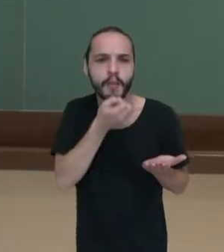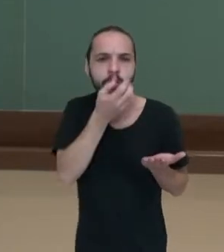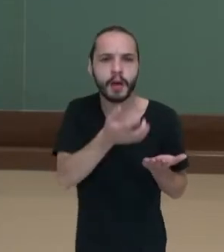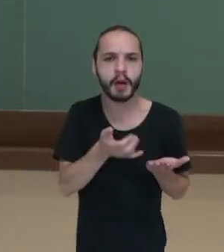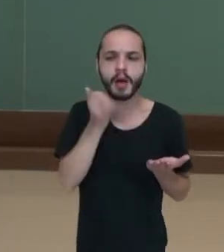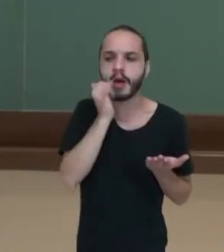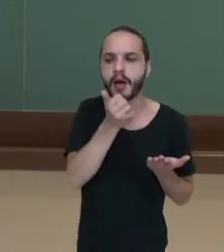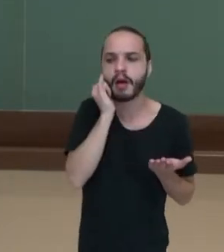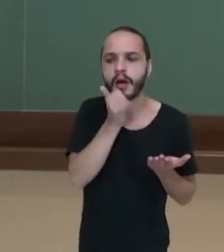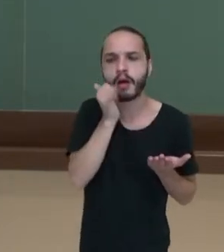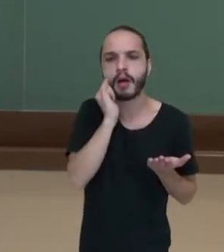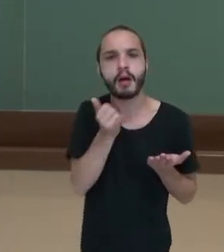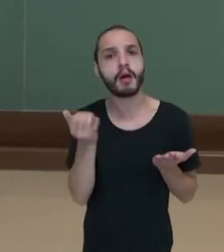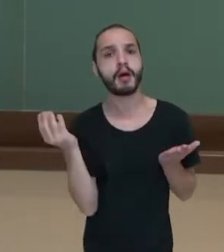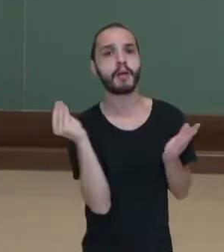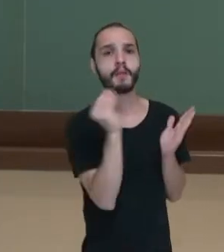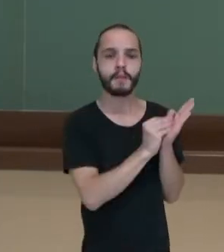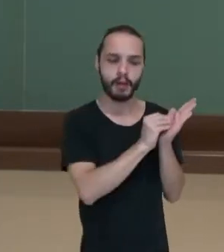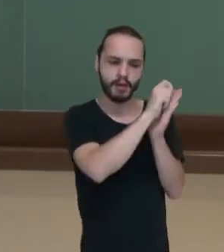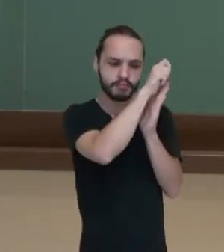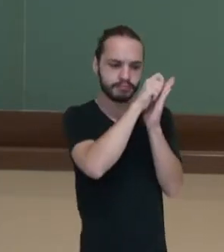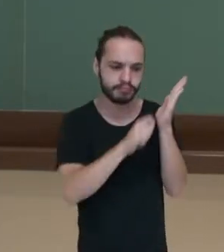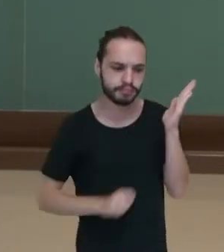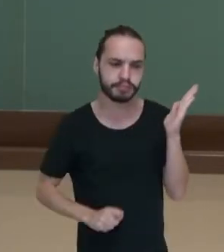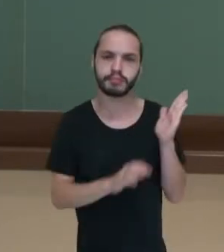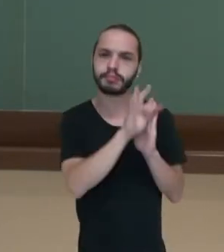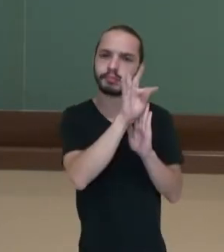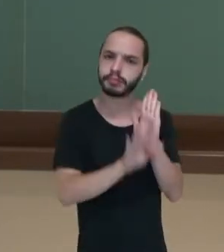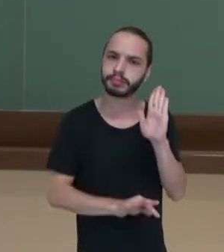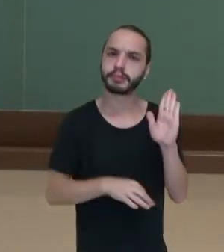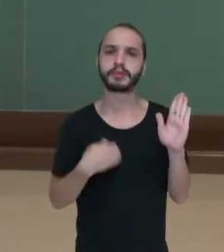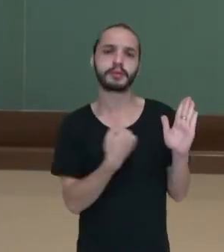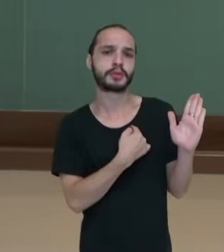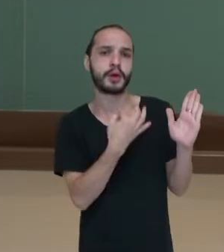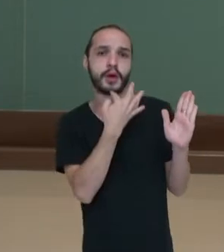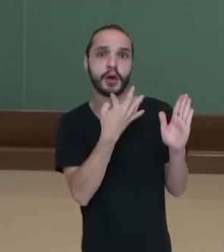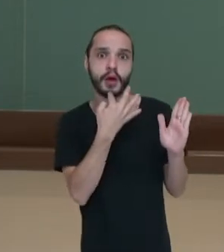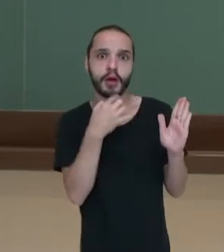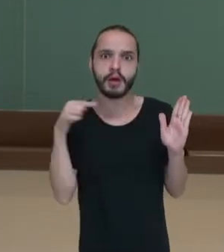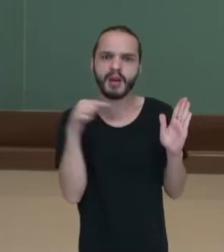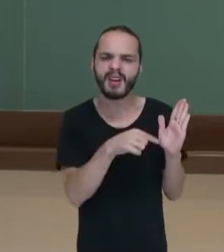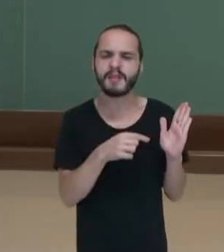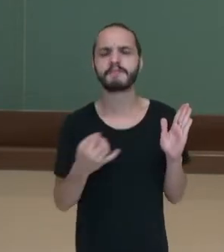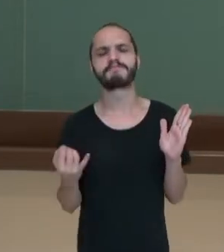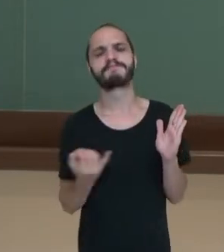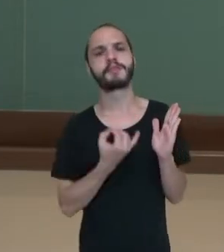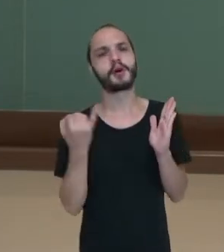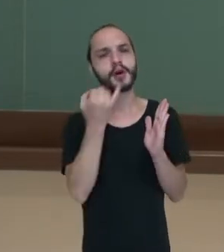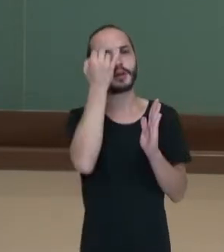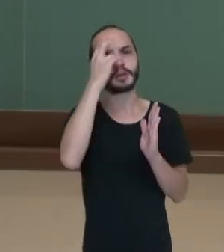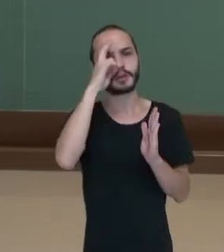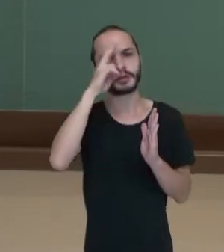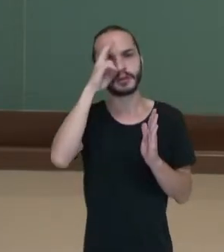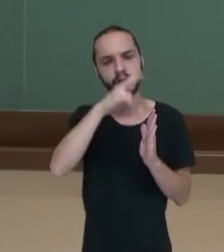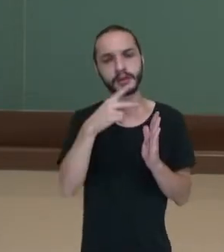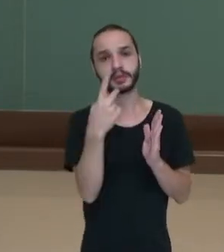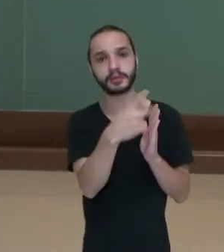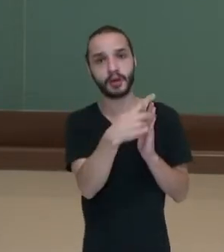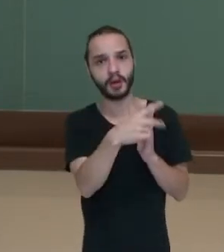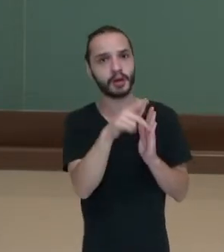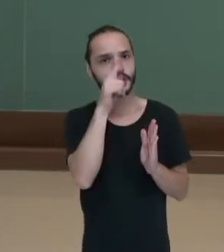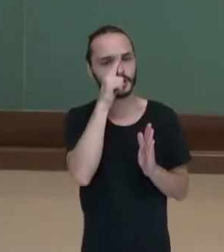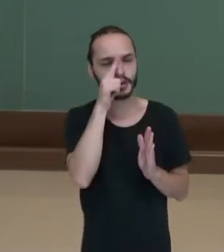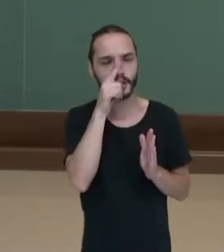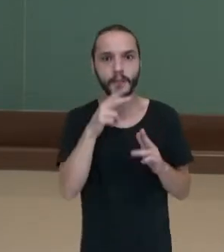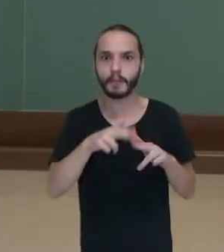e colocou em livros, em textos para a gente conhecer. Isso foi tão fundamental dentro da história grega, isso mudou tanto, né?